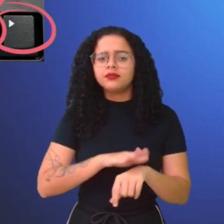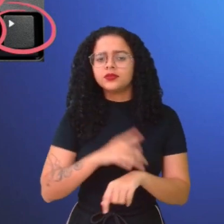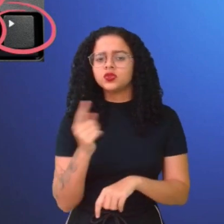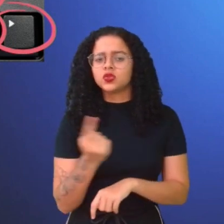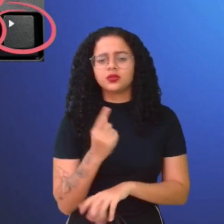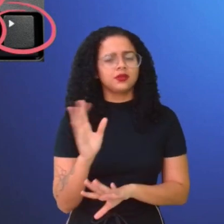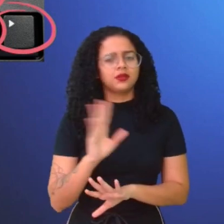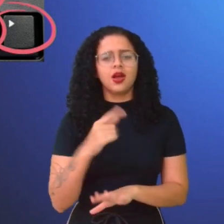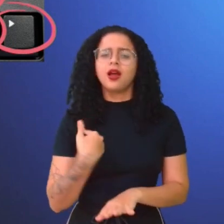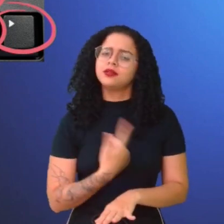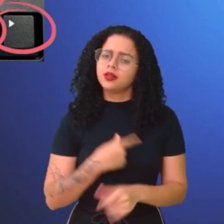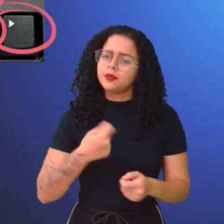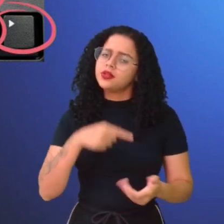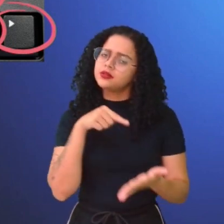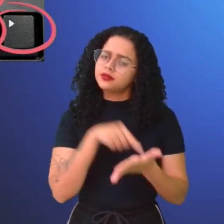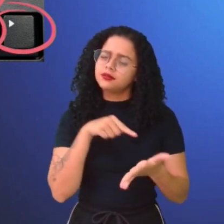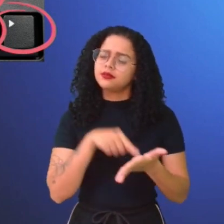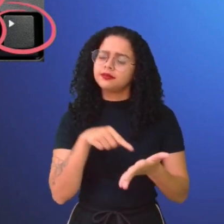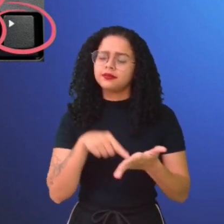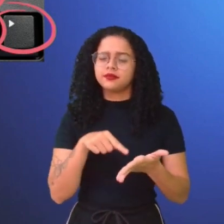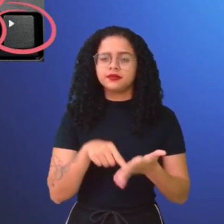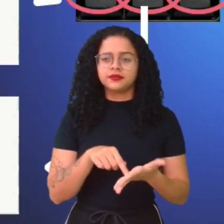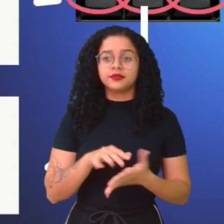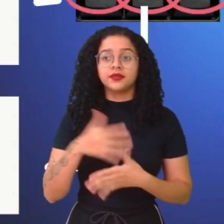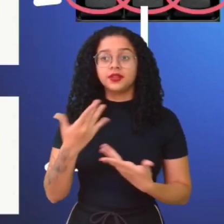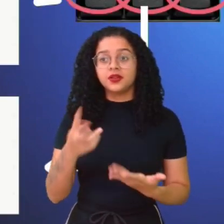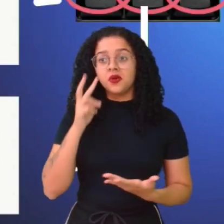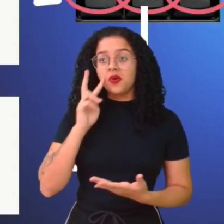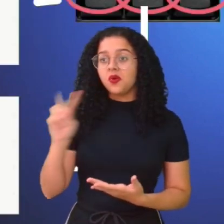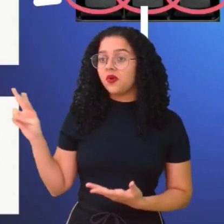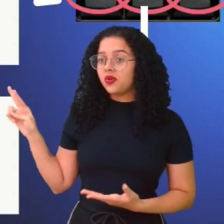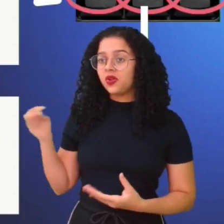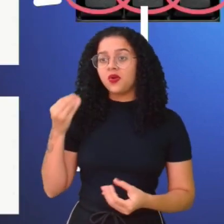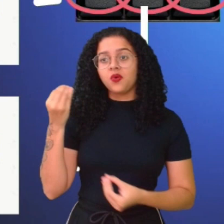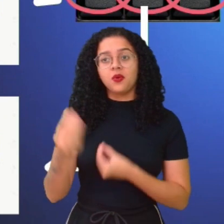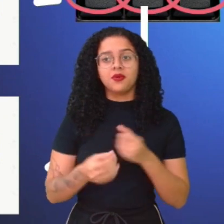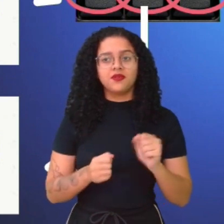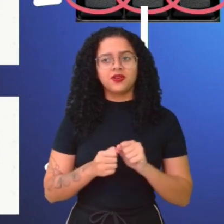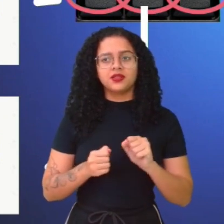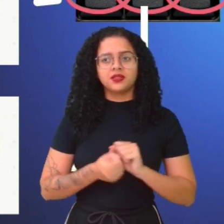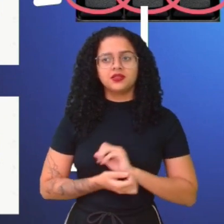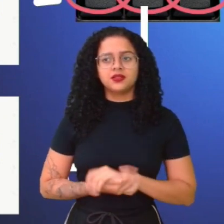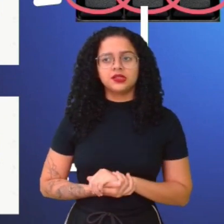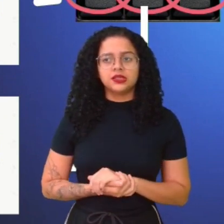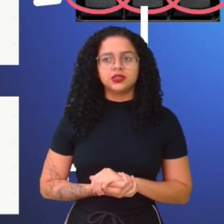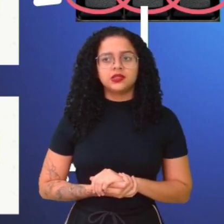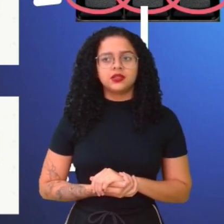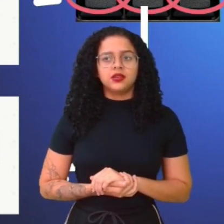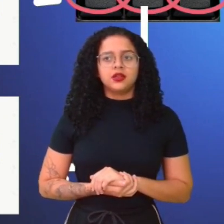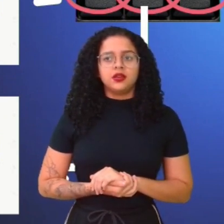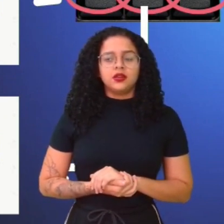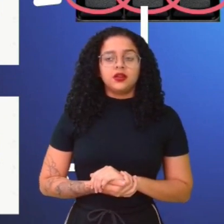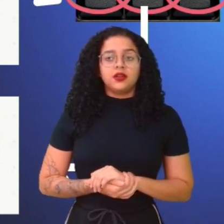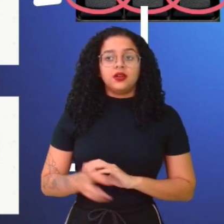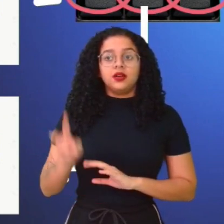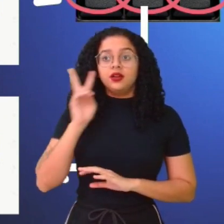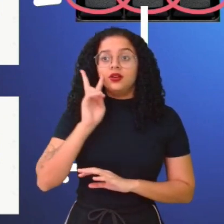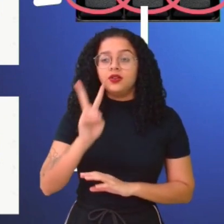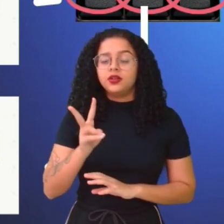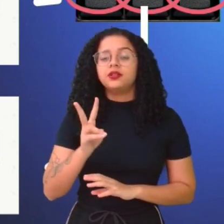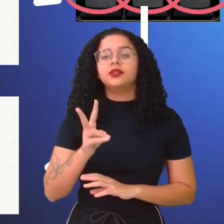aí na tela, né? Então, dá uma olhadinha aí como é que a gente vai fazer. Veja se não é bastante